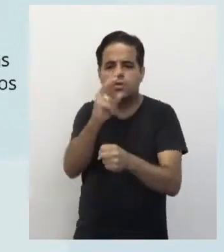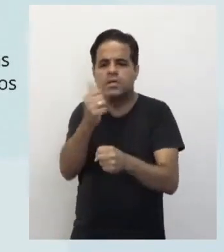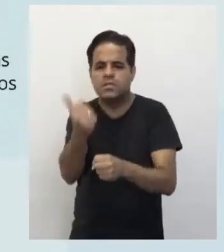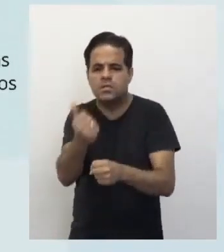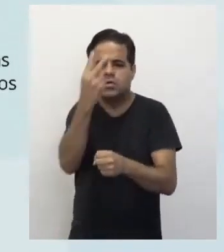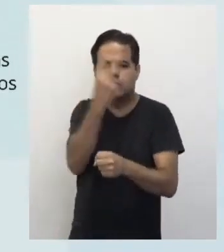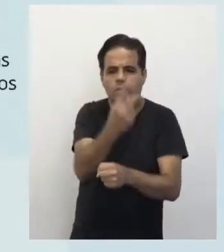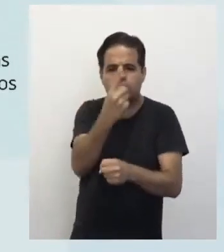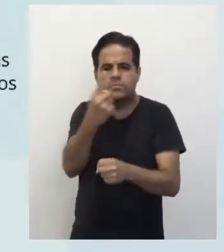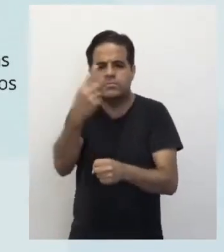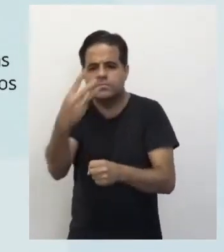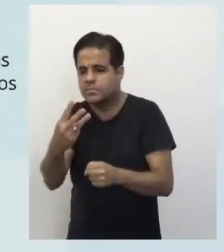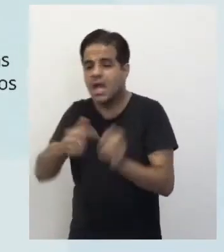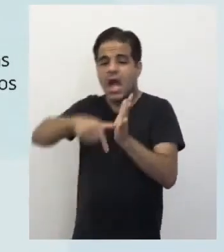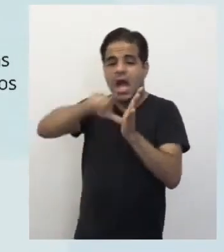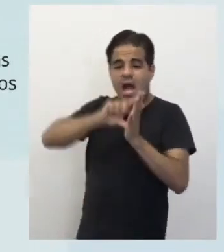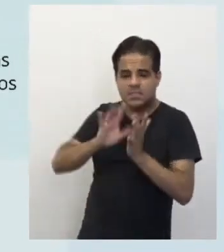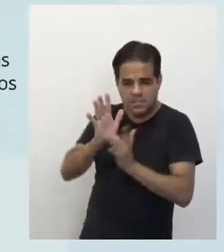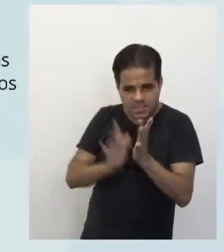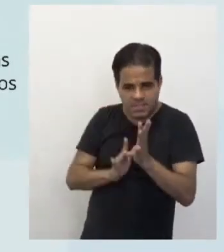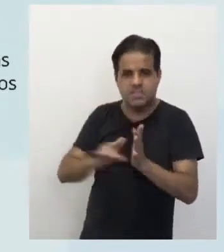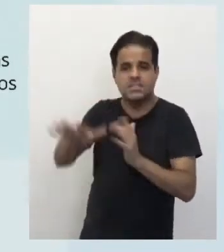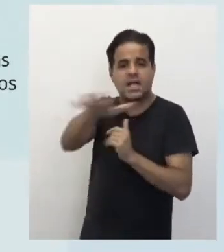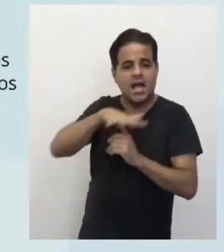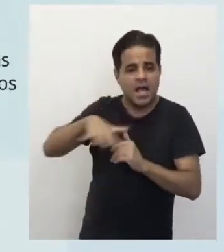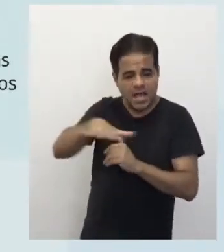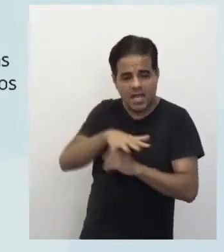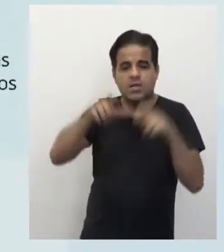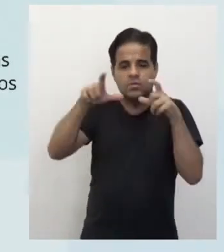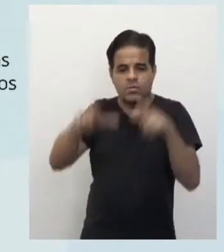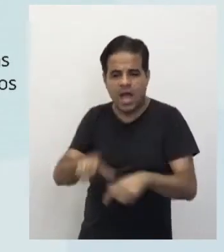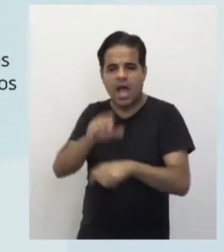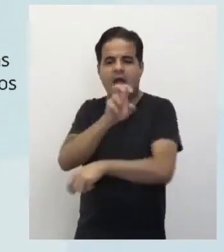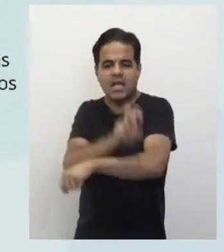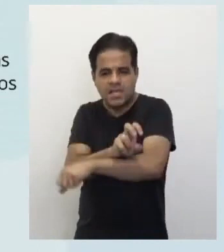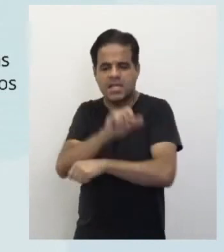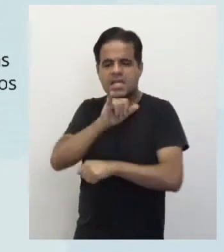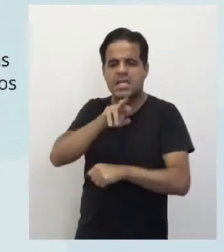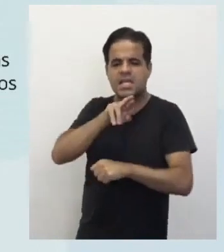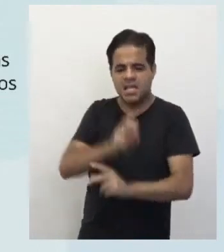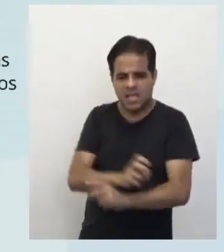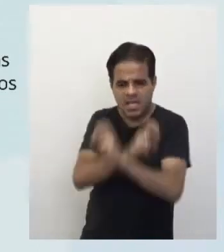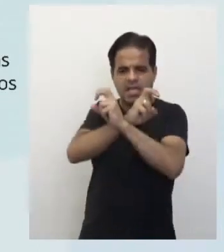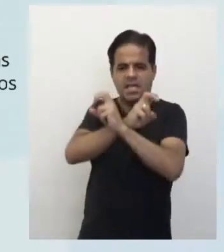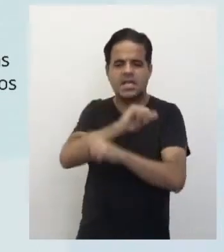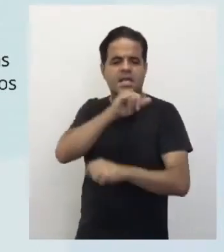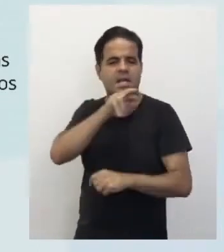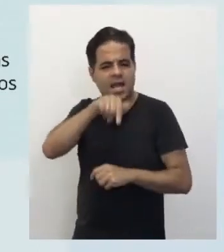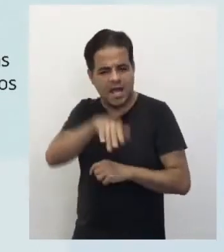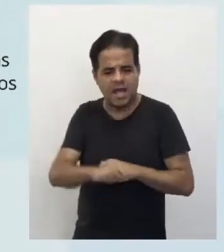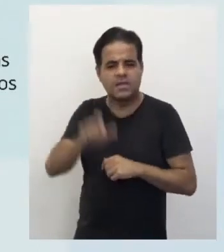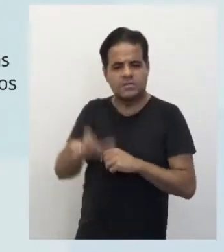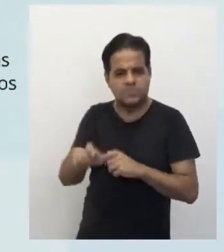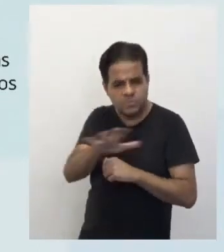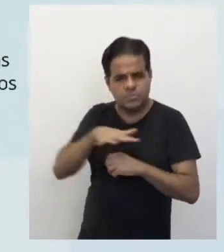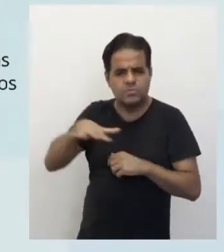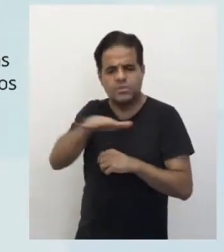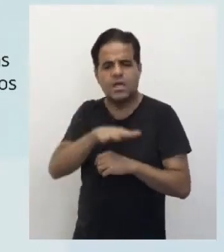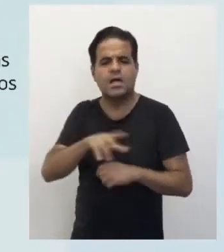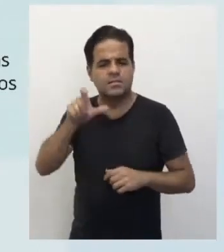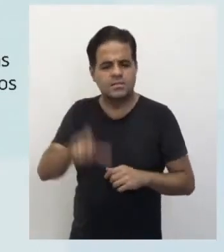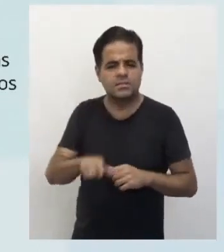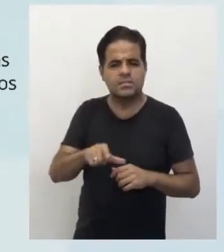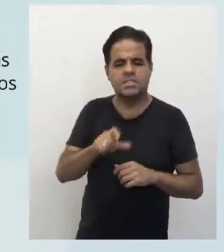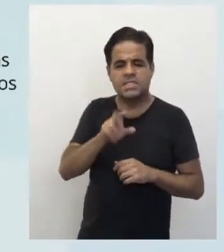2113 a.C., na região do atual Iraque. A gente já viu sobre a Mesopotâmia, o território dela ali entre os